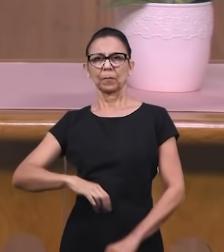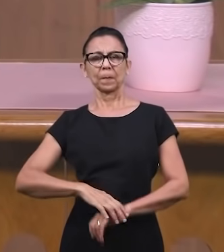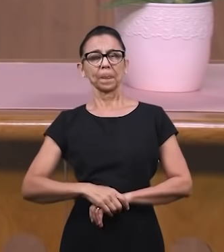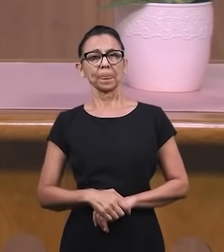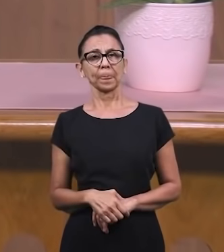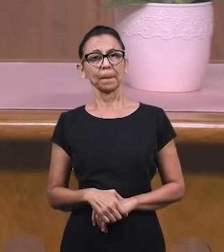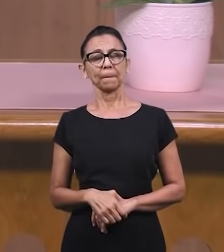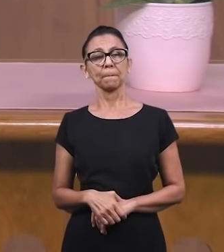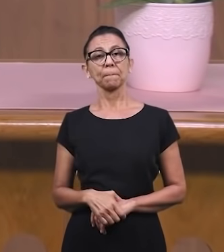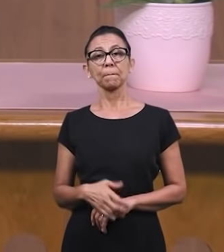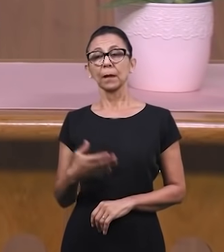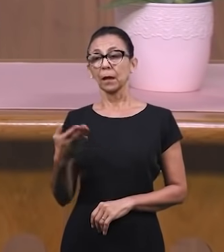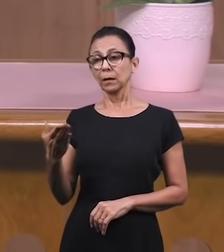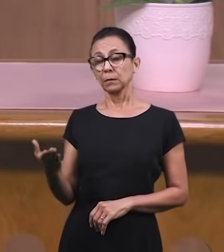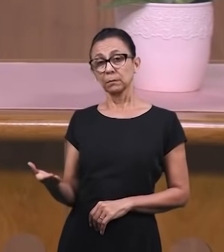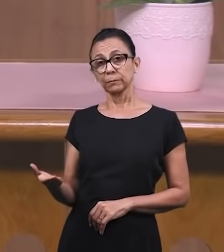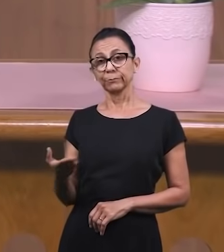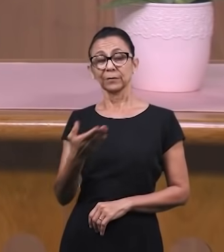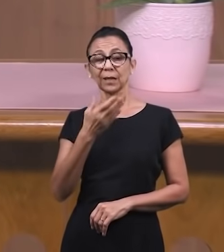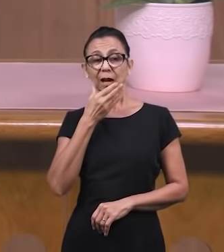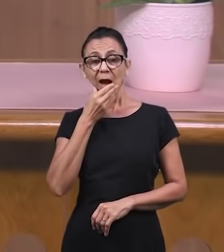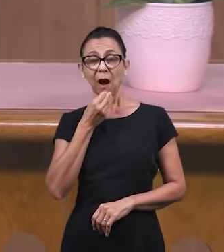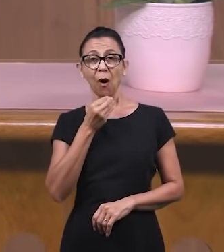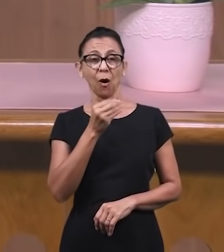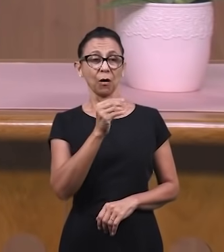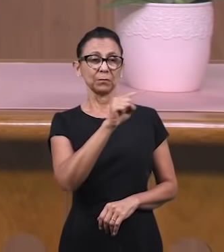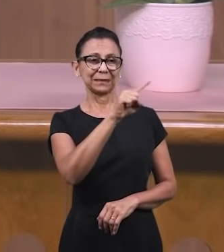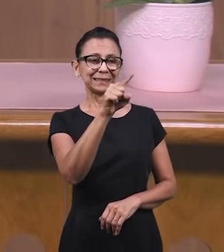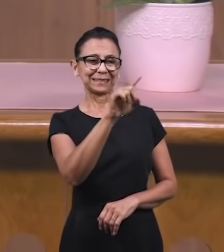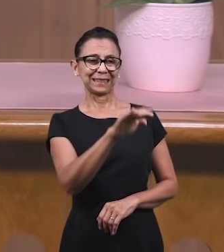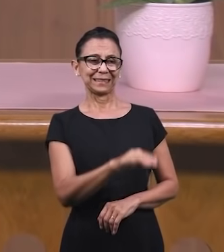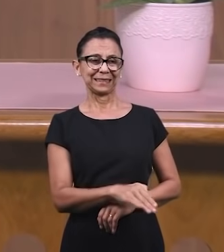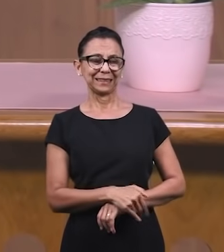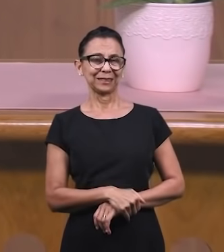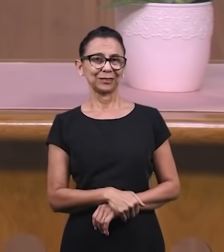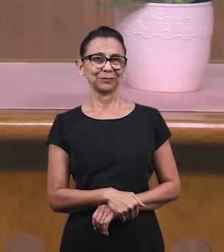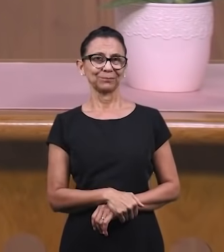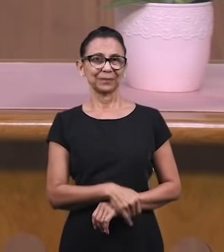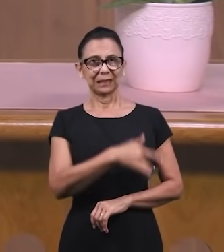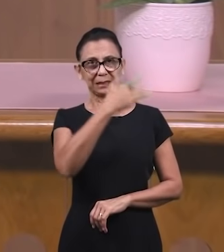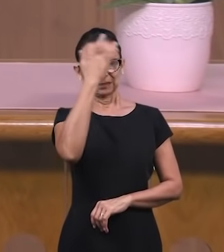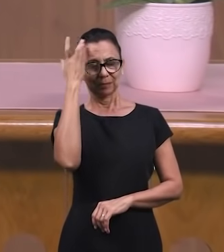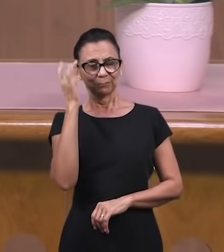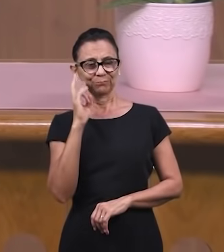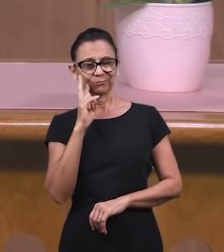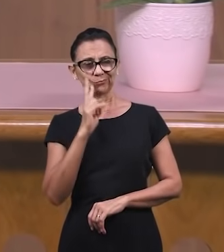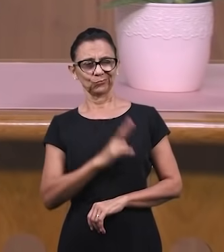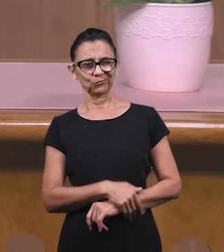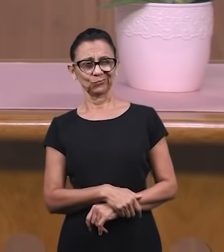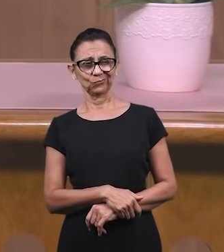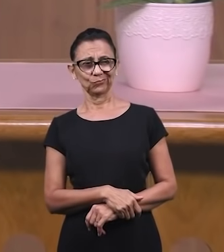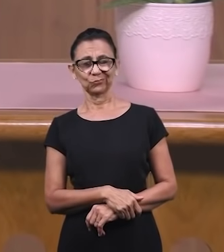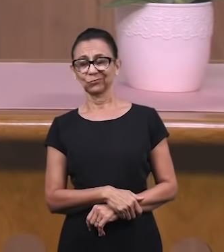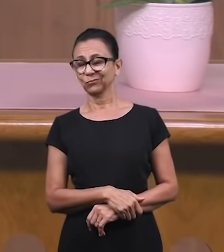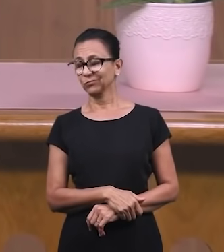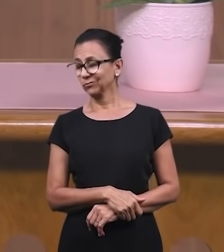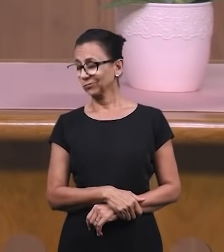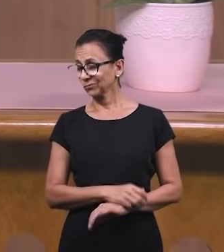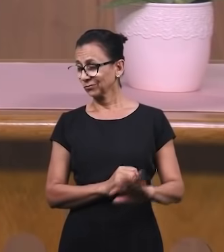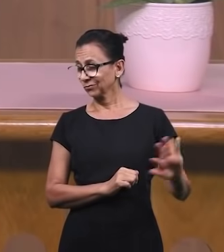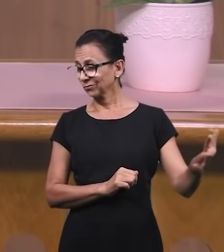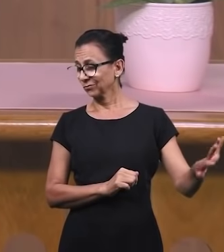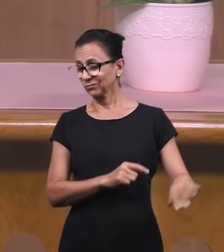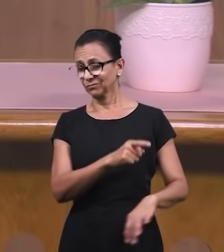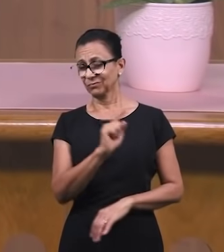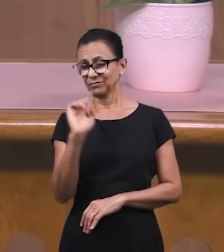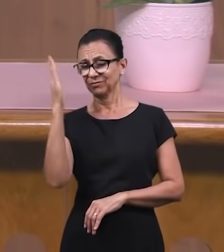por ser publicano, este homem não era bem visto pelos seus irmãos, pelos judeus. Eles o viam como